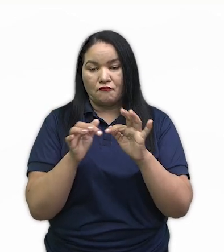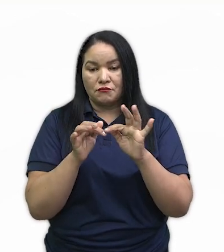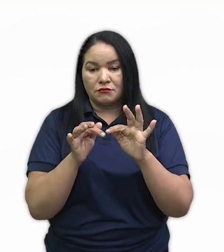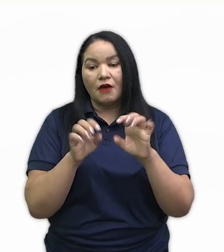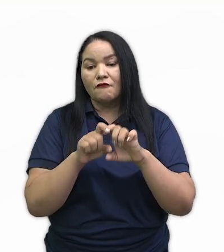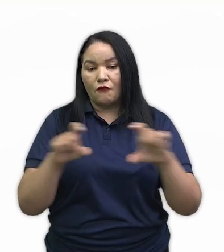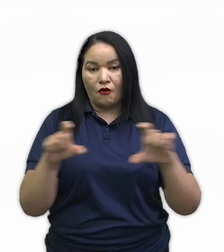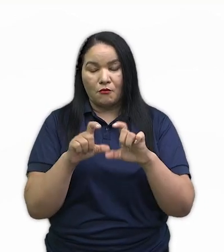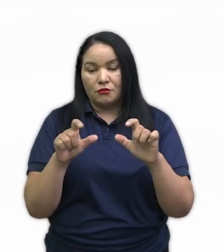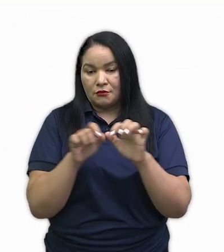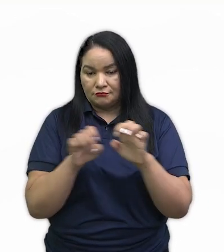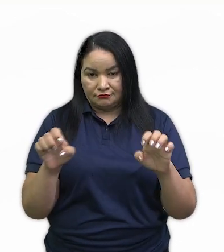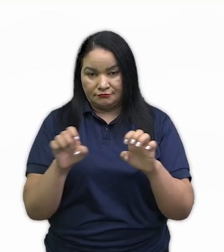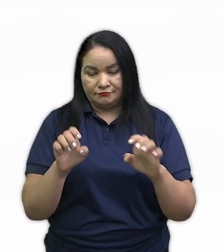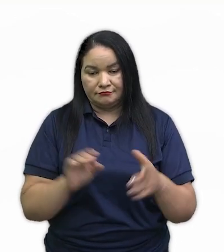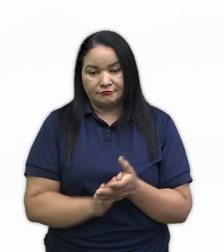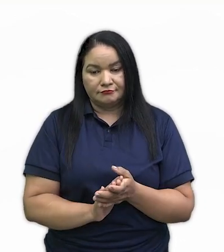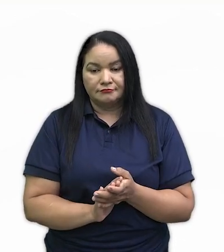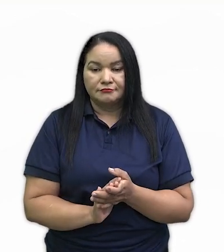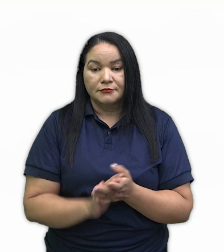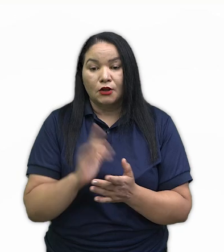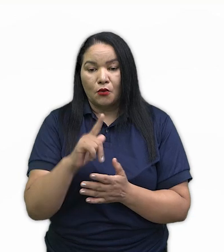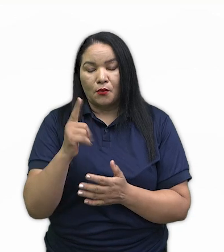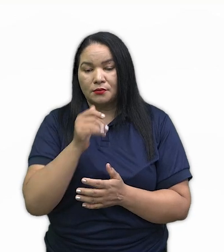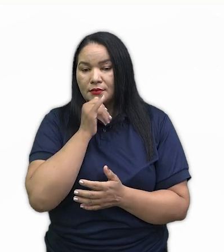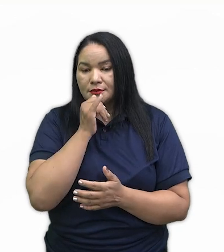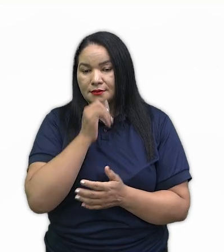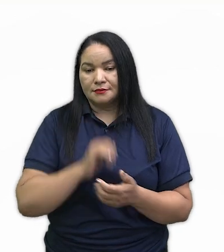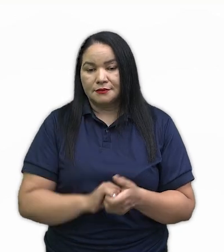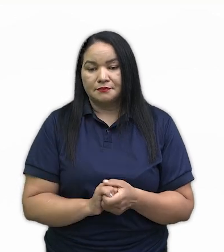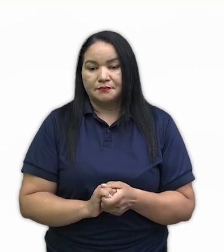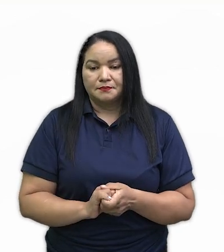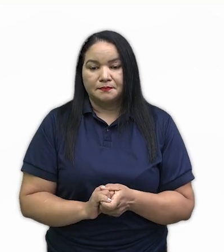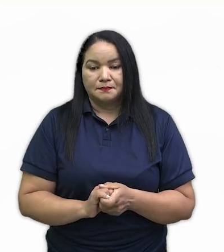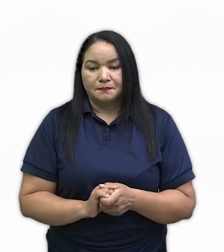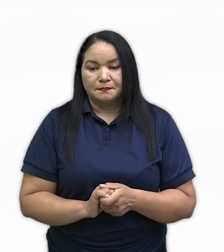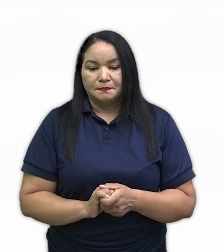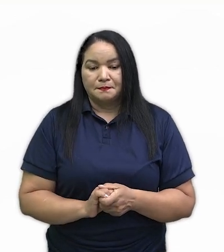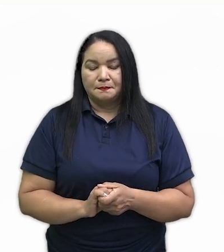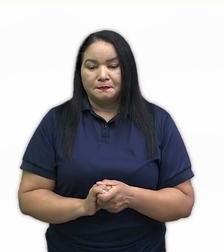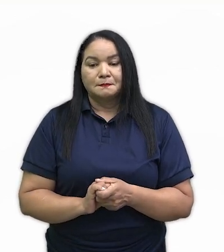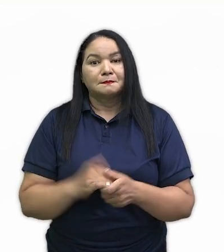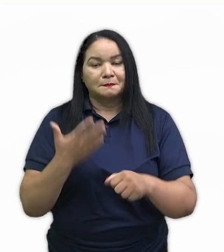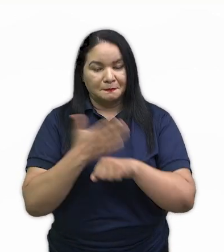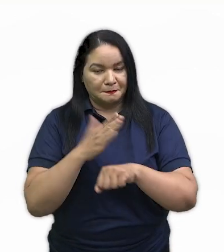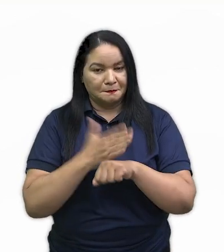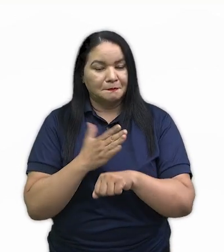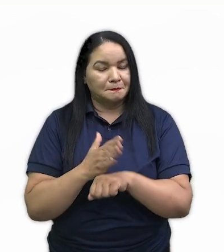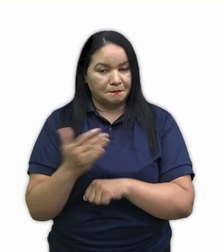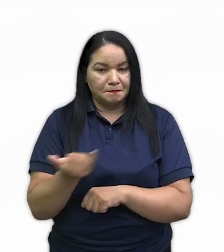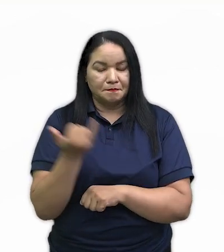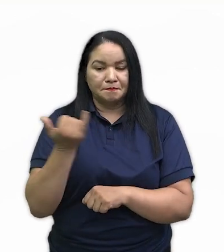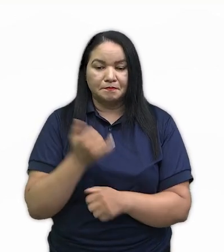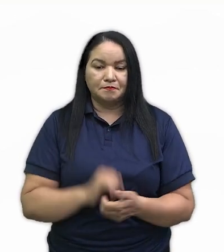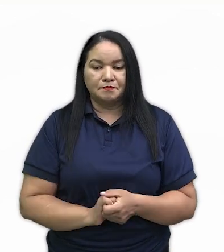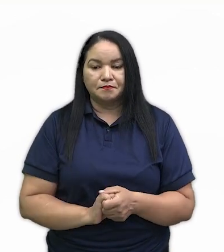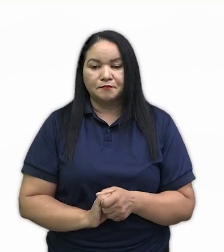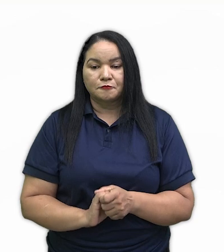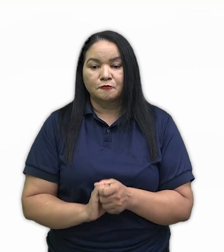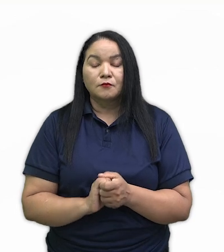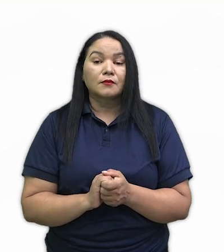juros simples, tá bom? Vamos a mais um exemplo? Vamos lá. A prática sempre é muito importante.